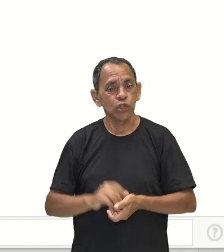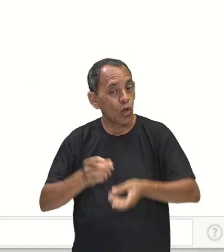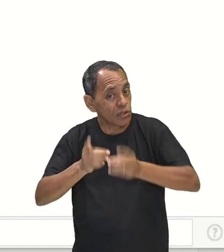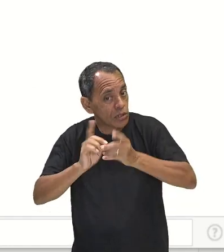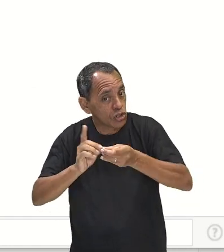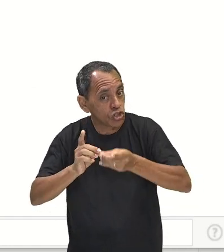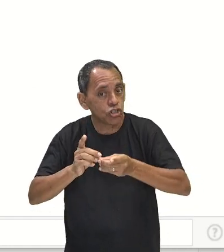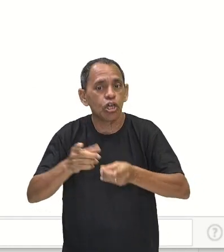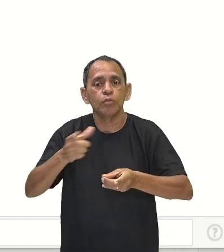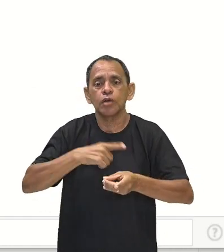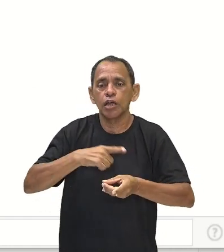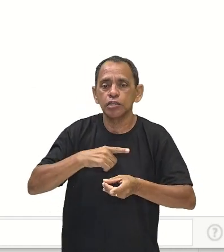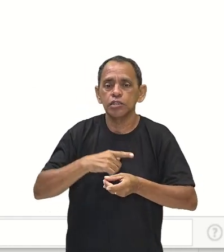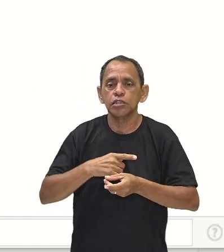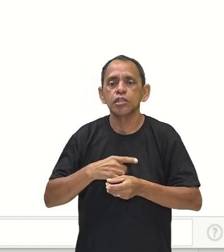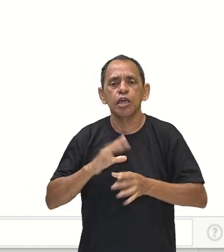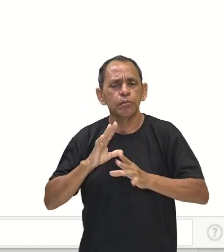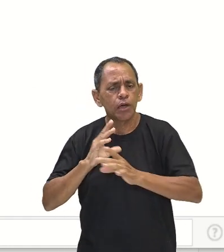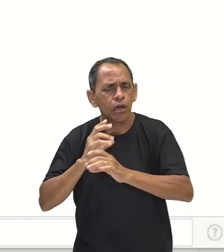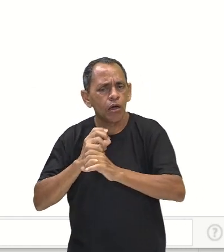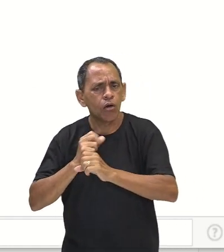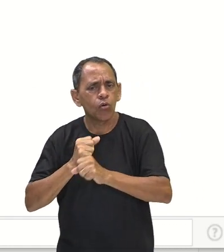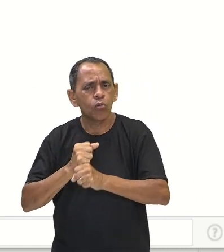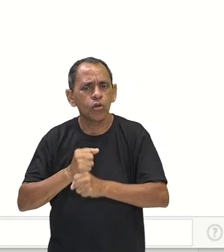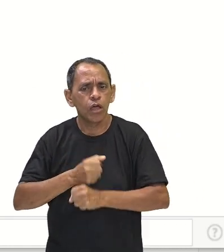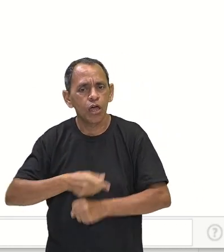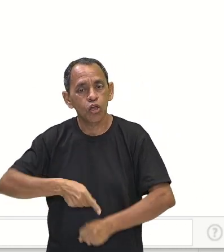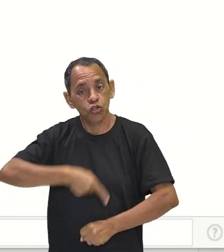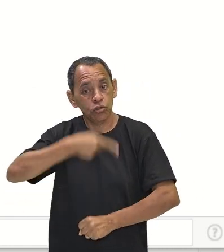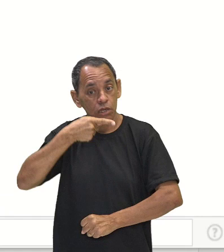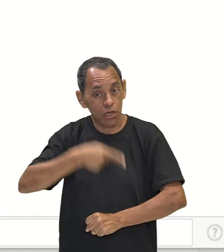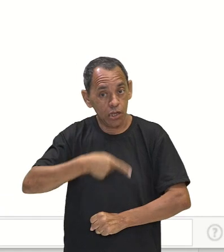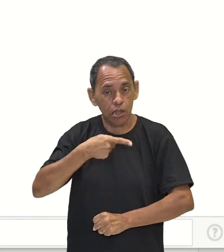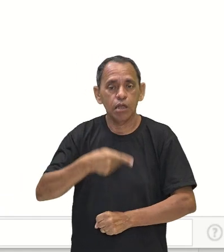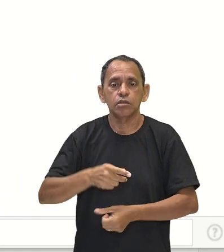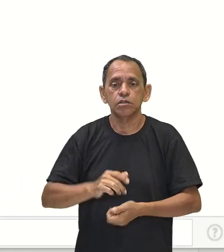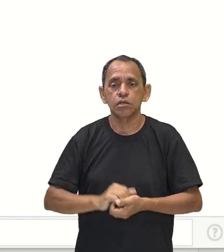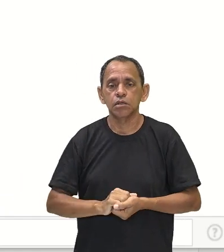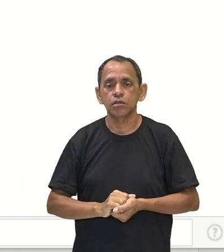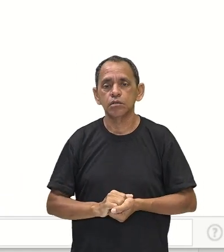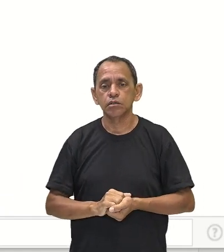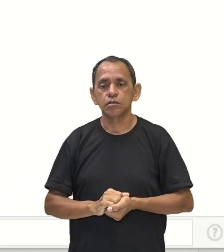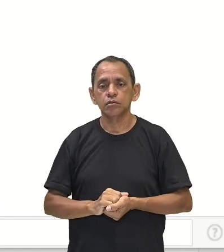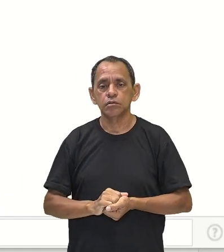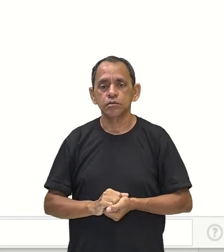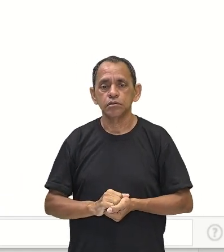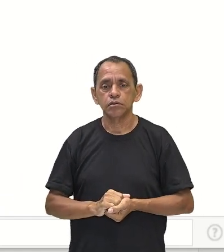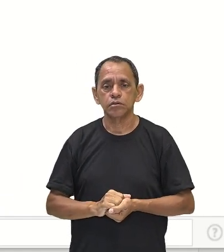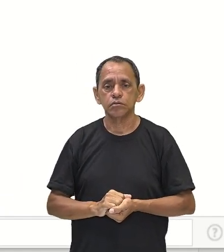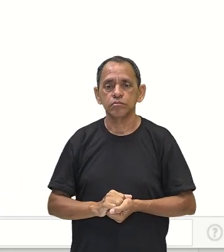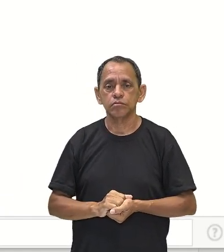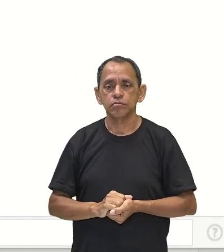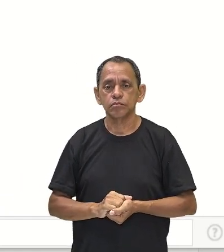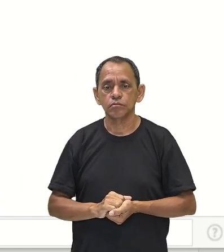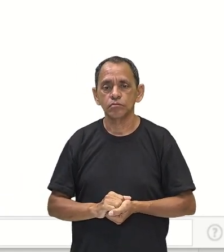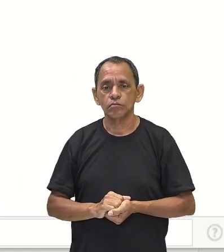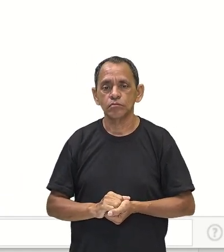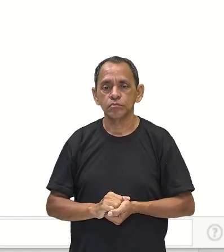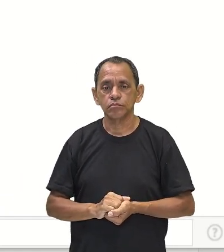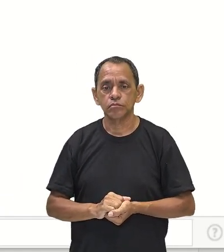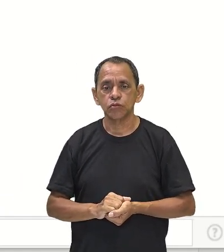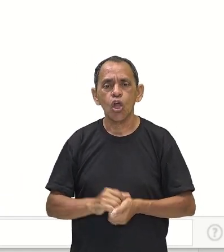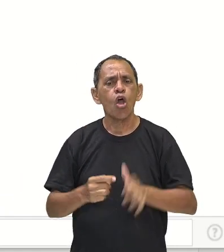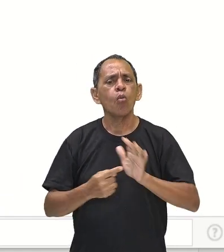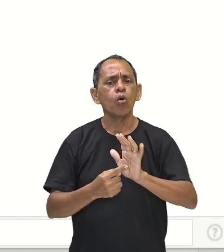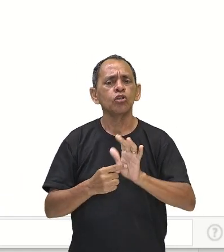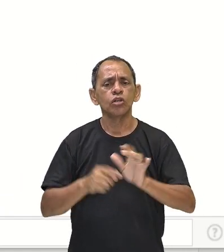arestas funciona para os poliedros de Platão, né? Levando em consideração que nossos poliedros de Platão são